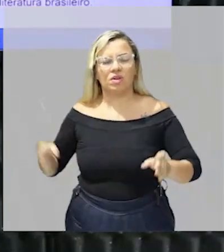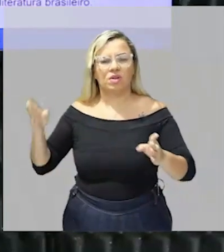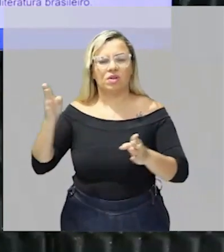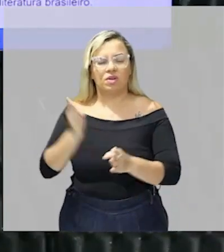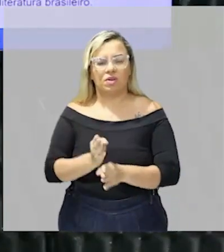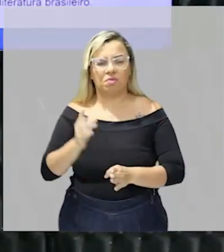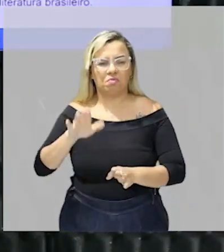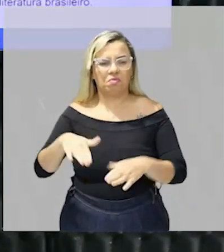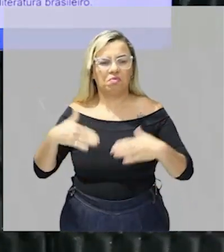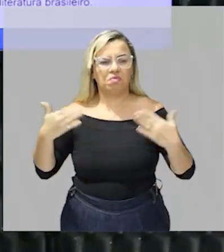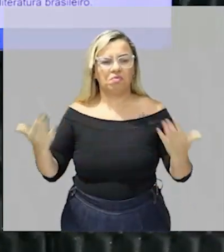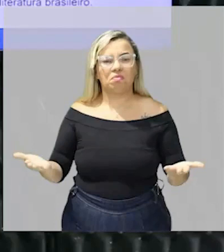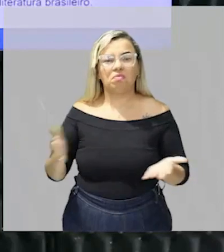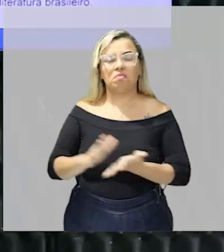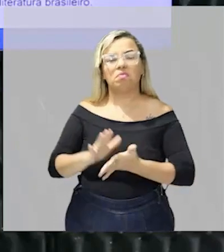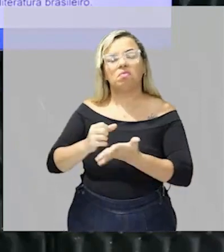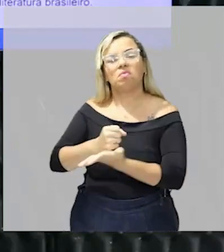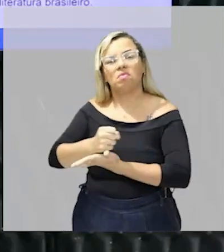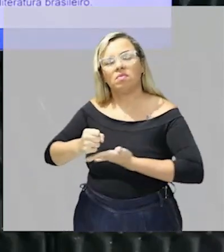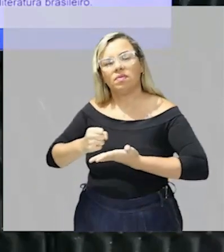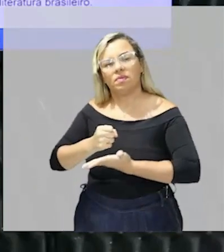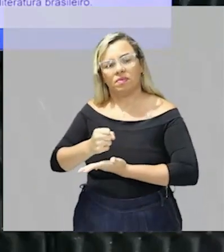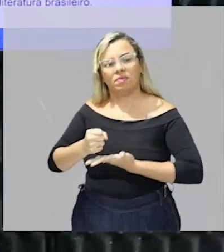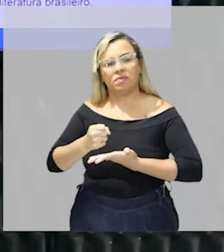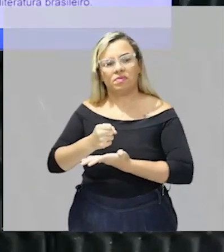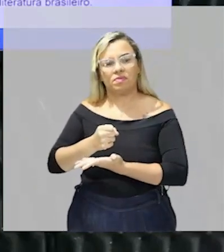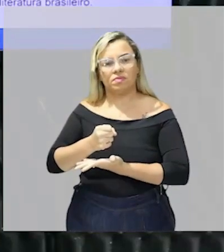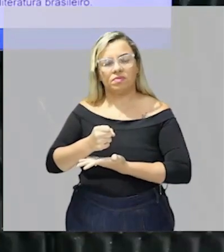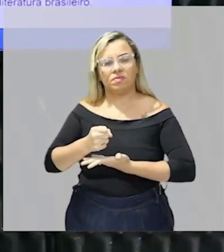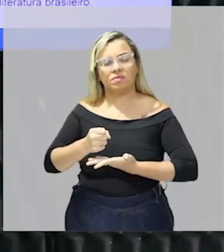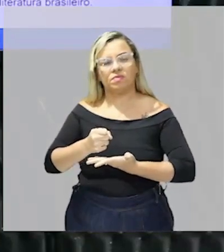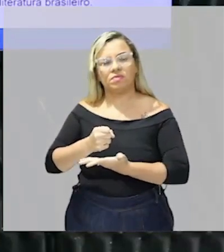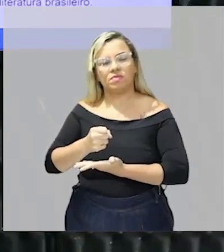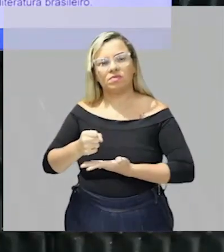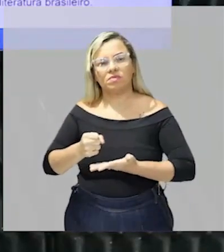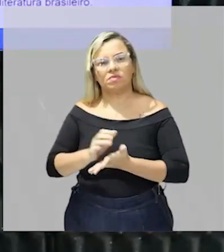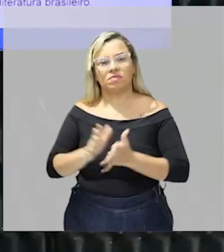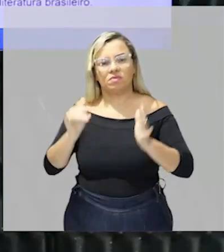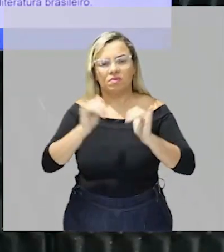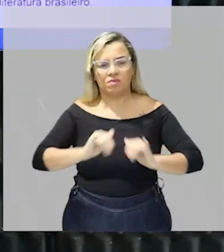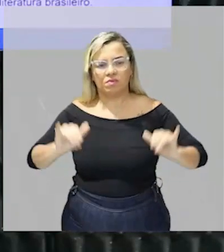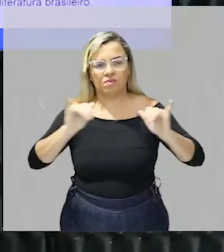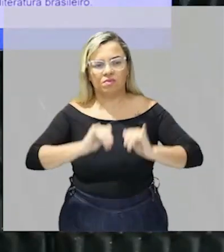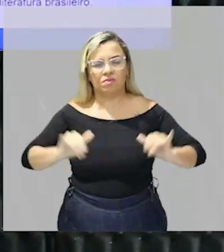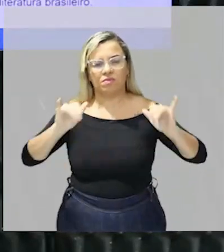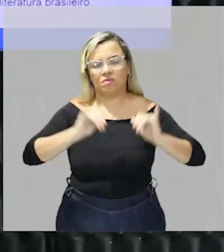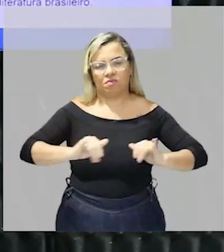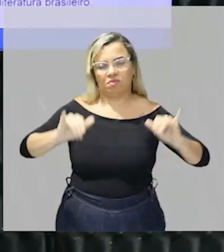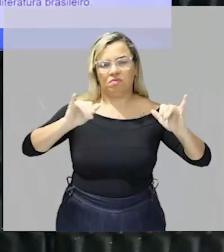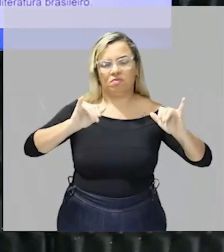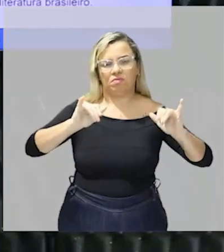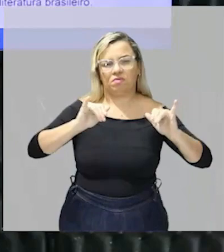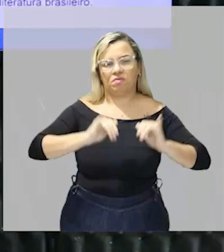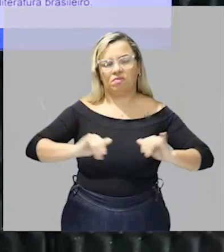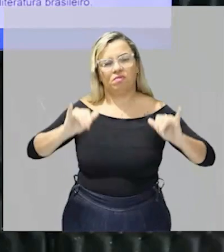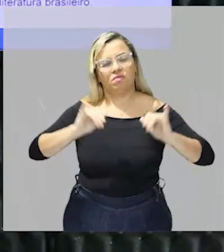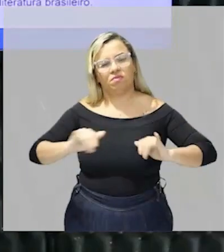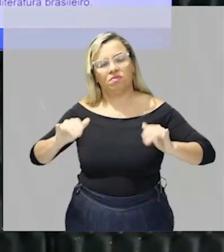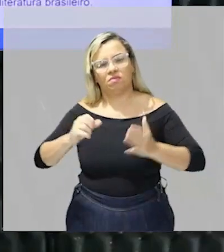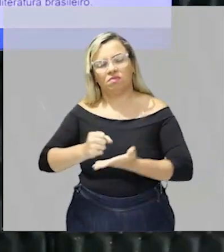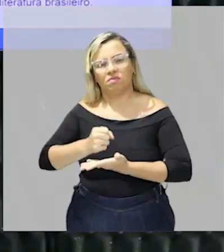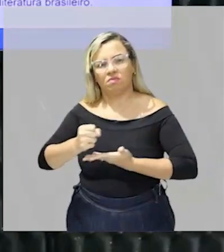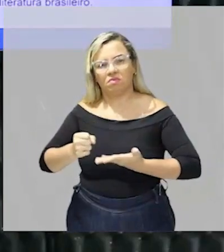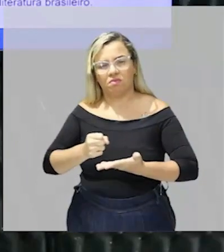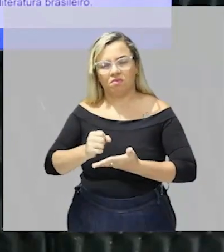ali, basicamente, que estão disponíveis ali, basicamente,